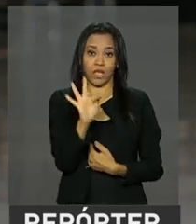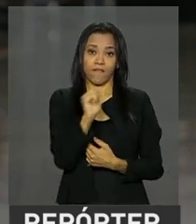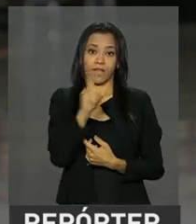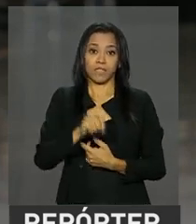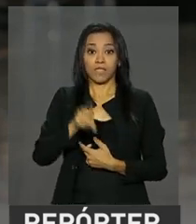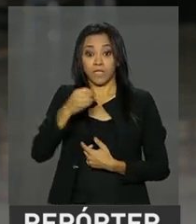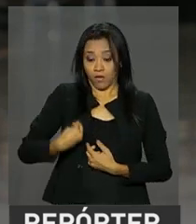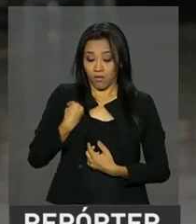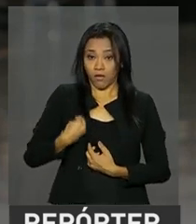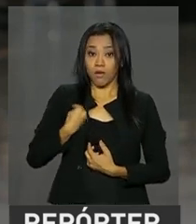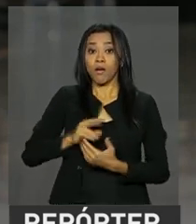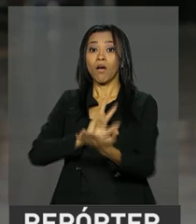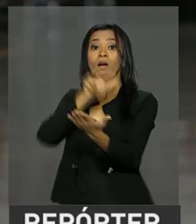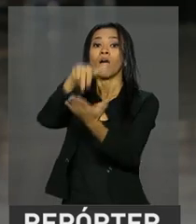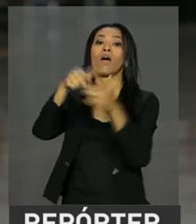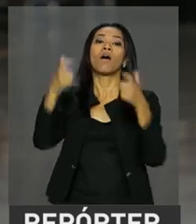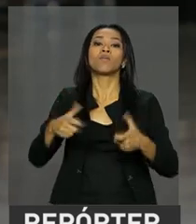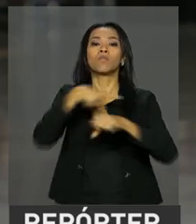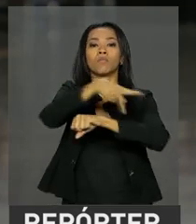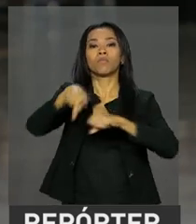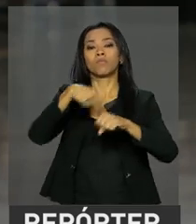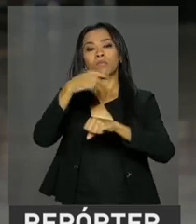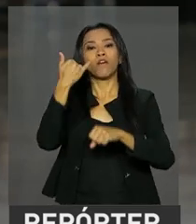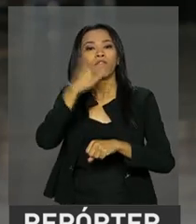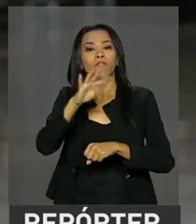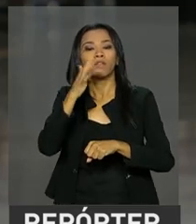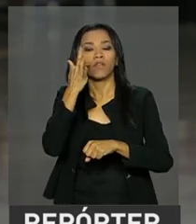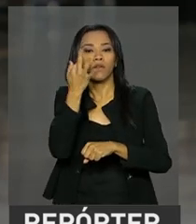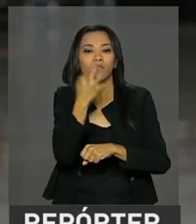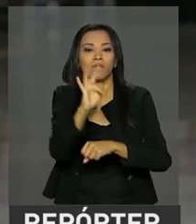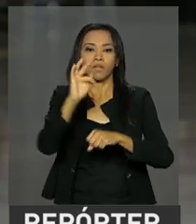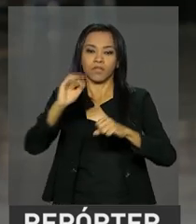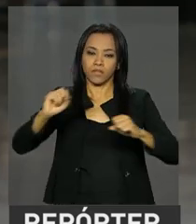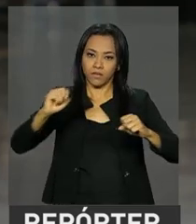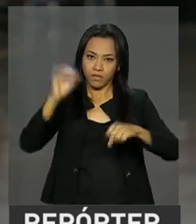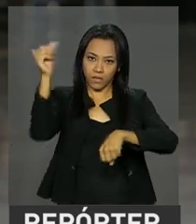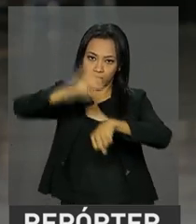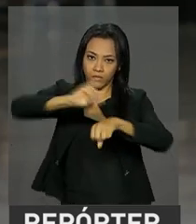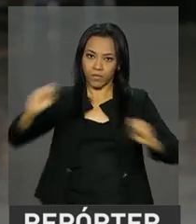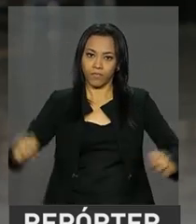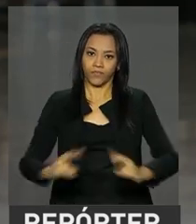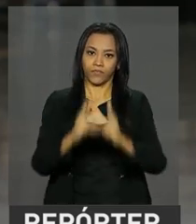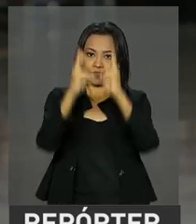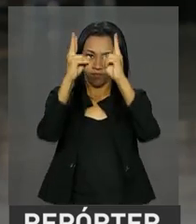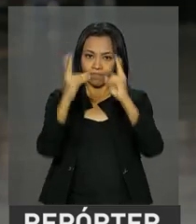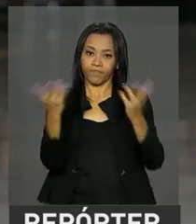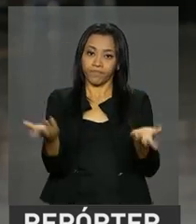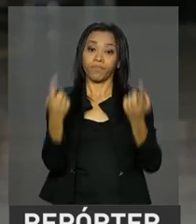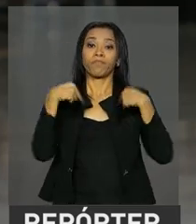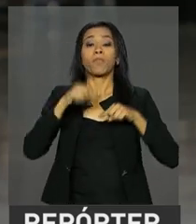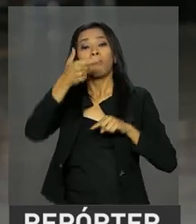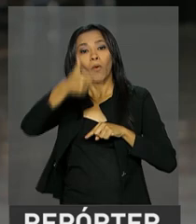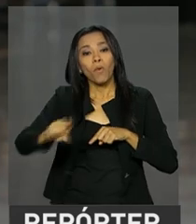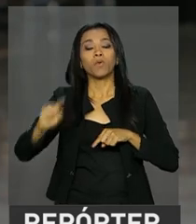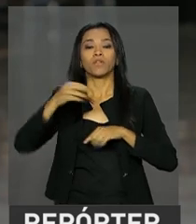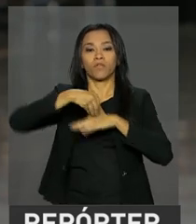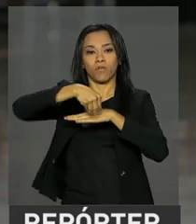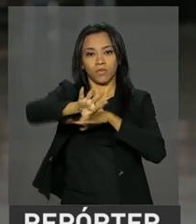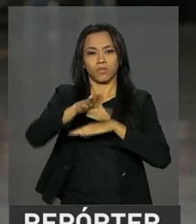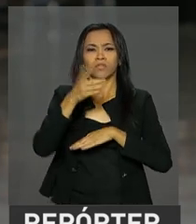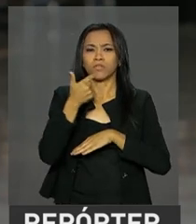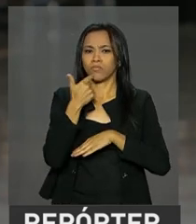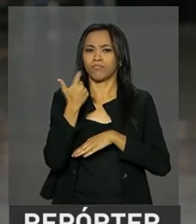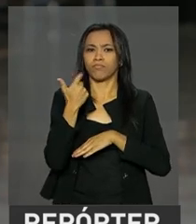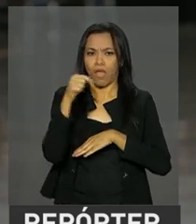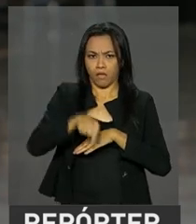em Paris participando de uma reunião da ocde durante essa semana um outro dado positivo que foi divulgado